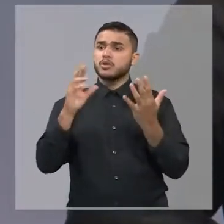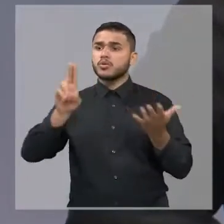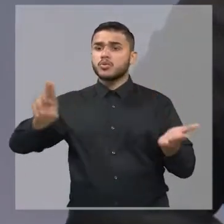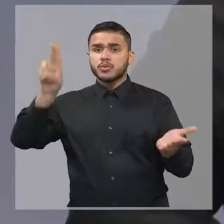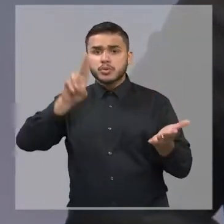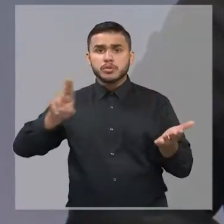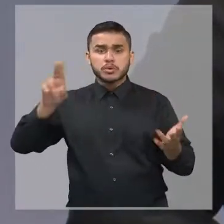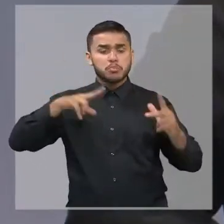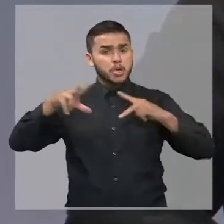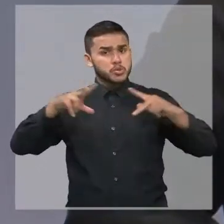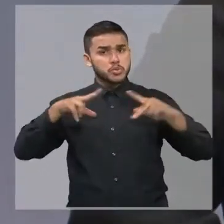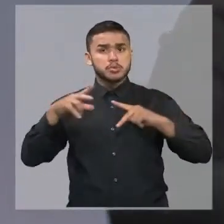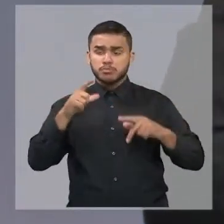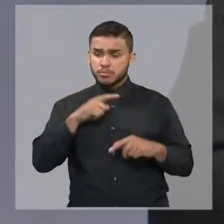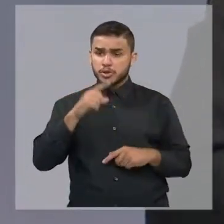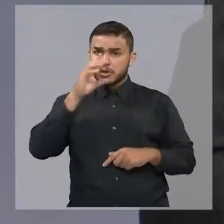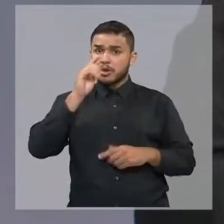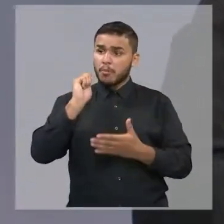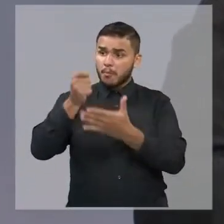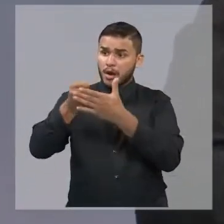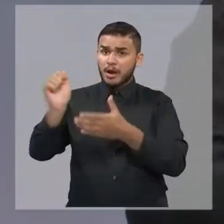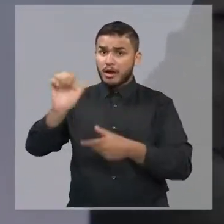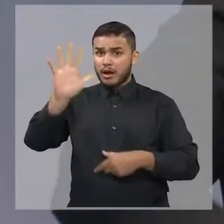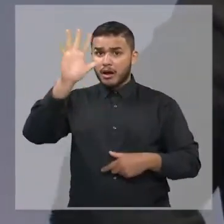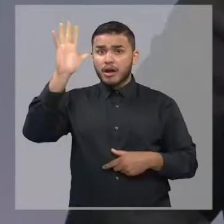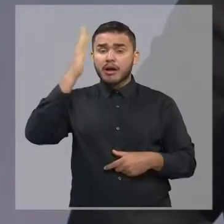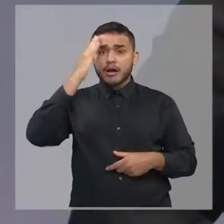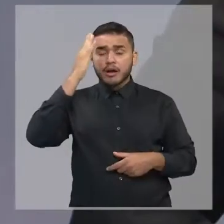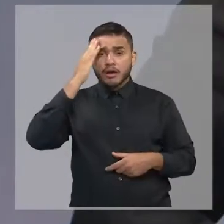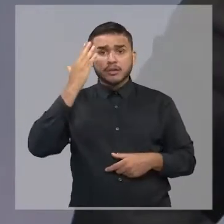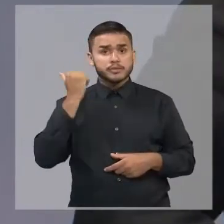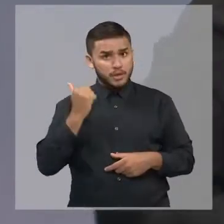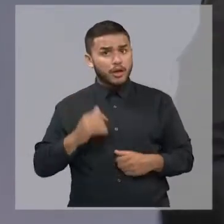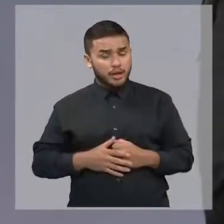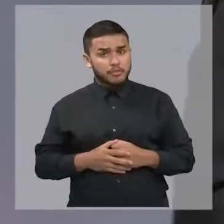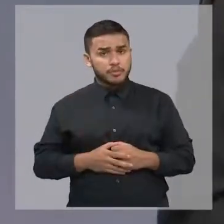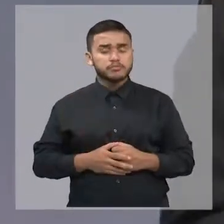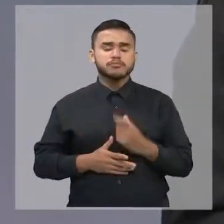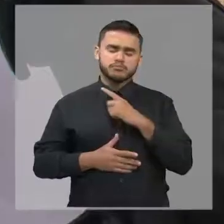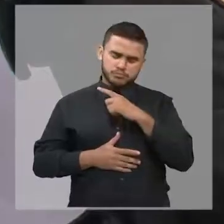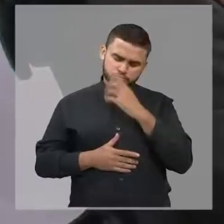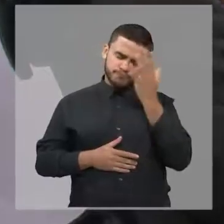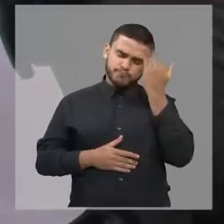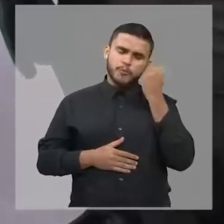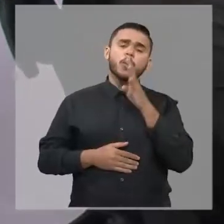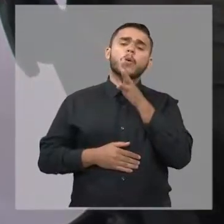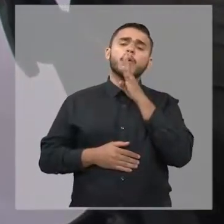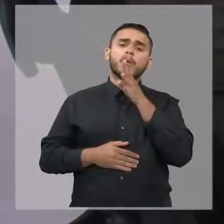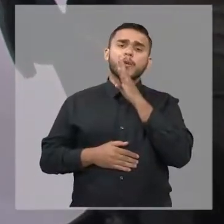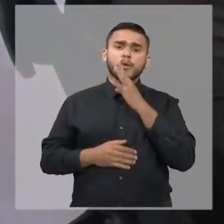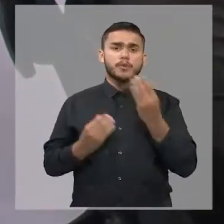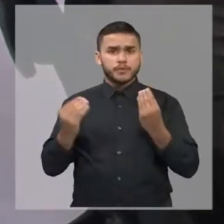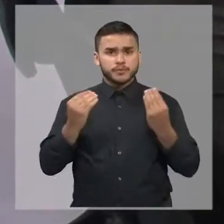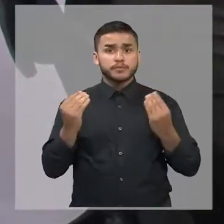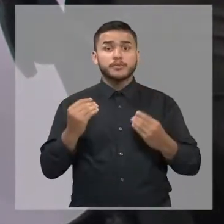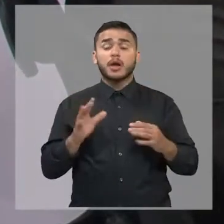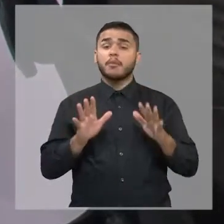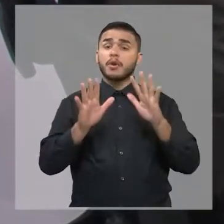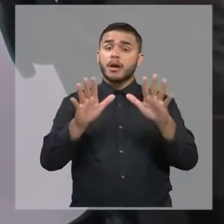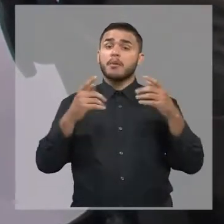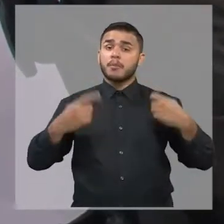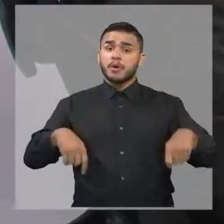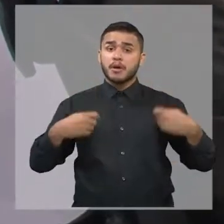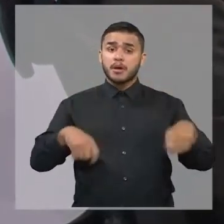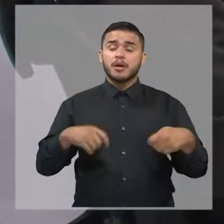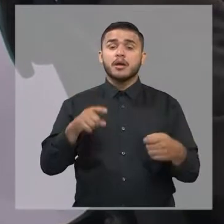qualidade, embora que não seja gratuita, seja cara, nós conhecemos o papel. Agora, é necessário que a